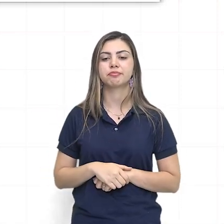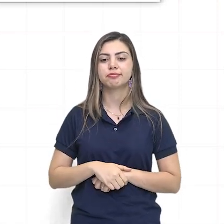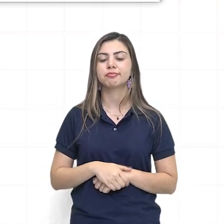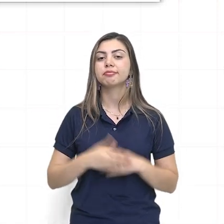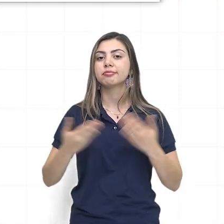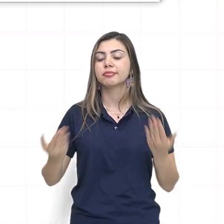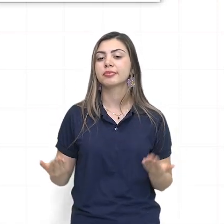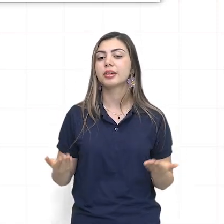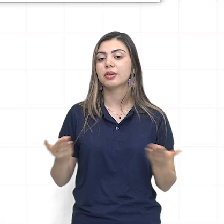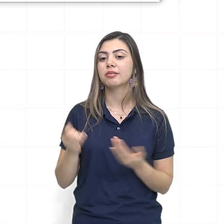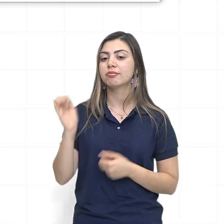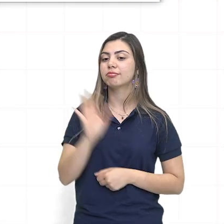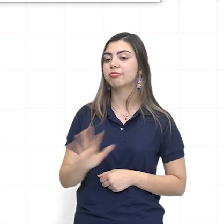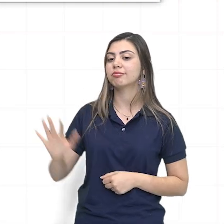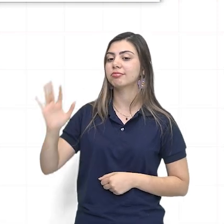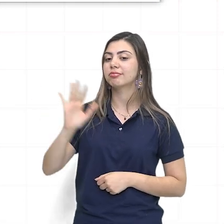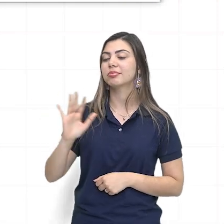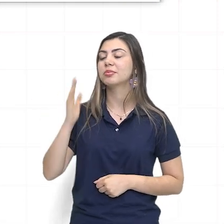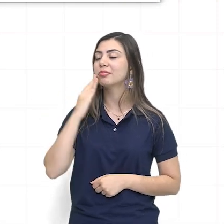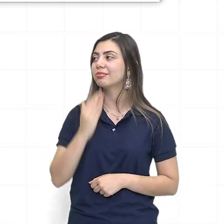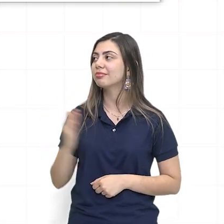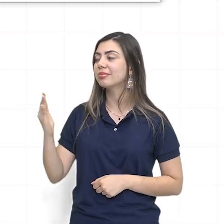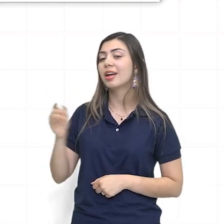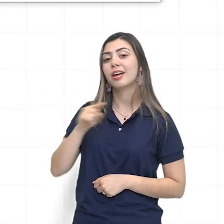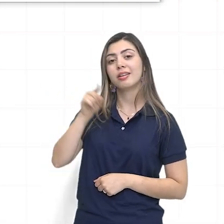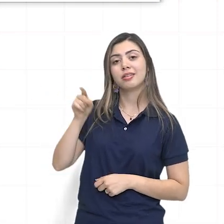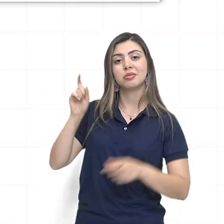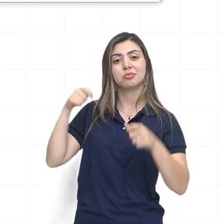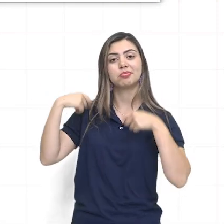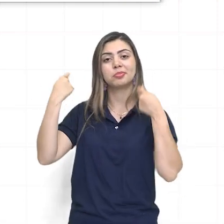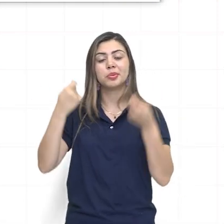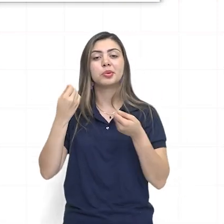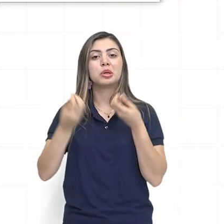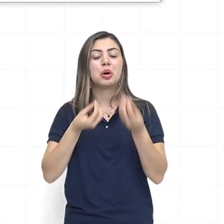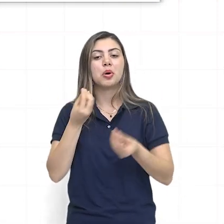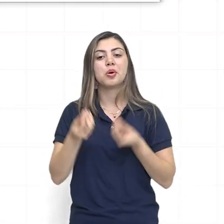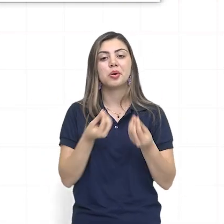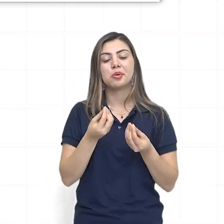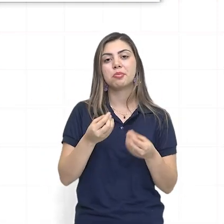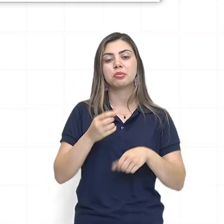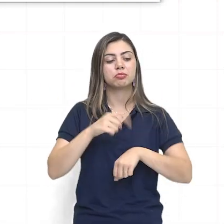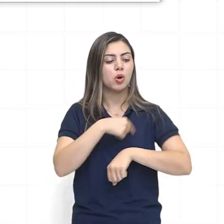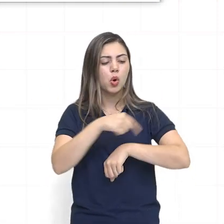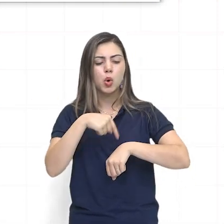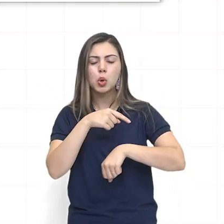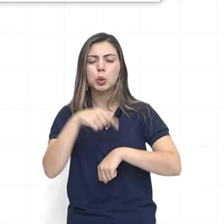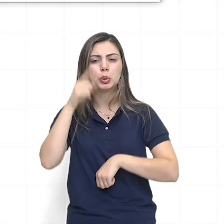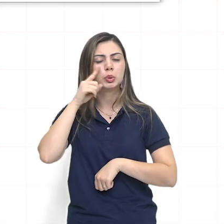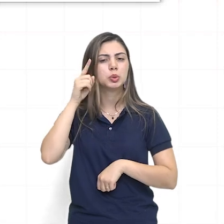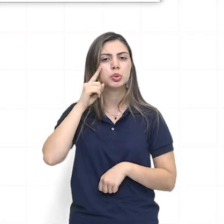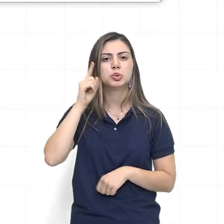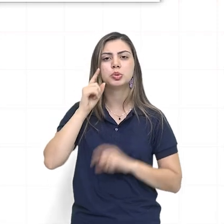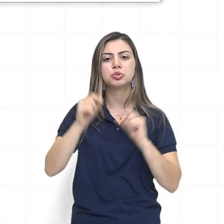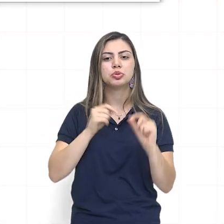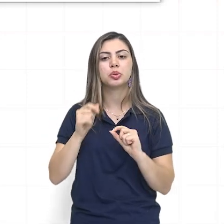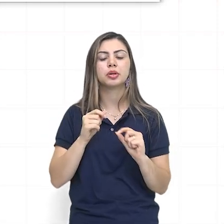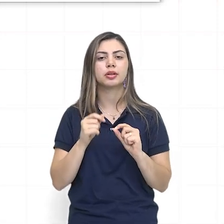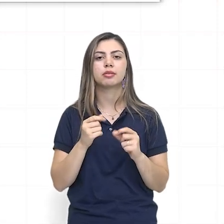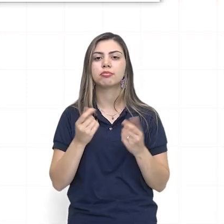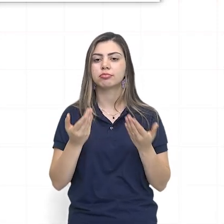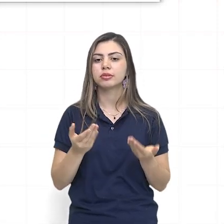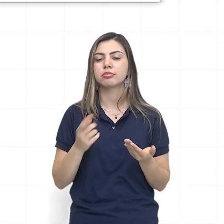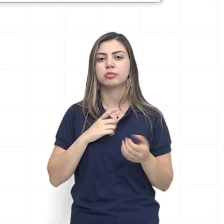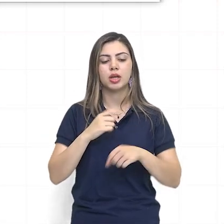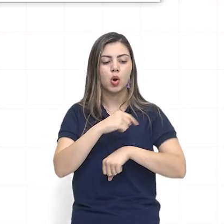antiguidade. Por isso que tem na telinha de vocês aí, né? Eles faziam, então, do seu tempo diário, eles tiravam, então, uma